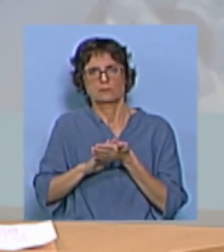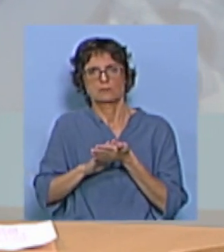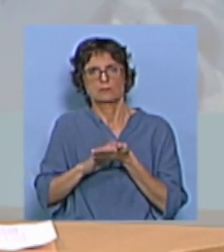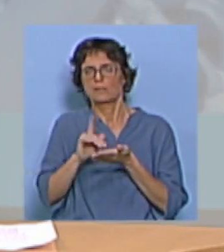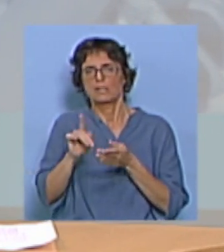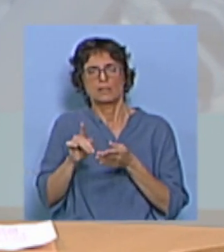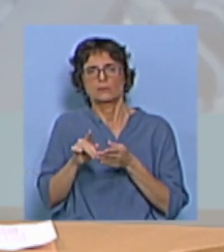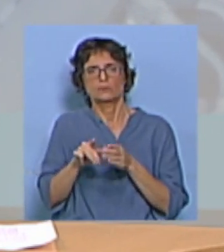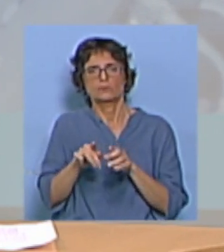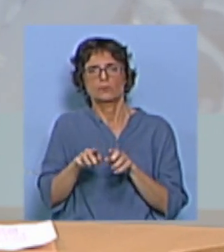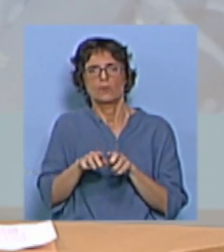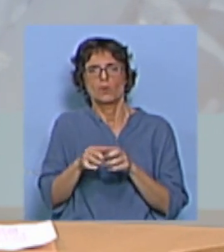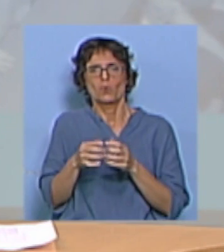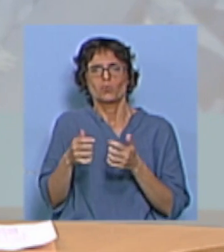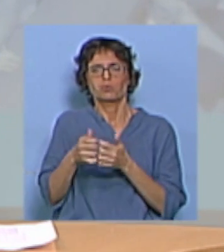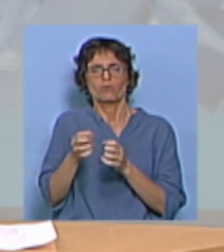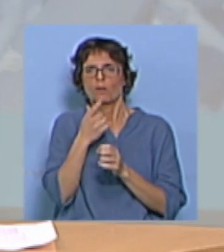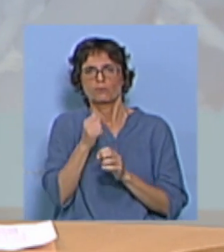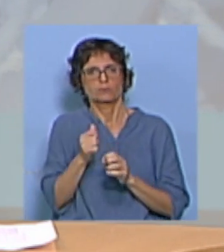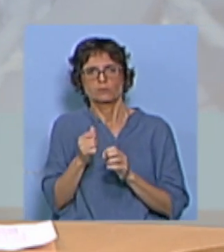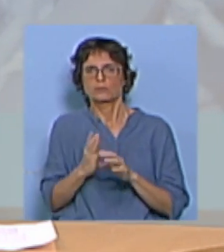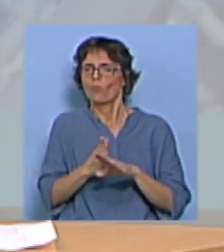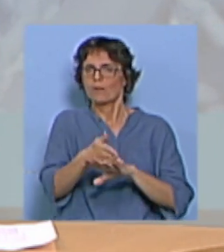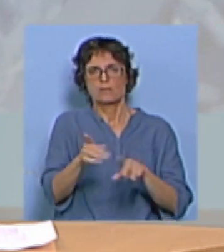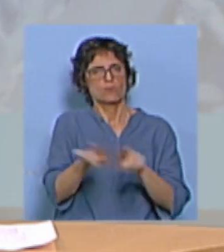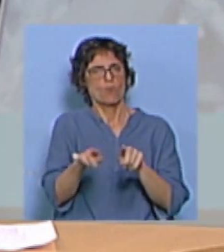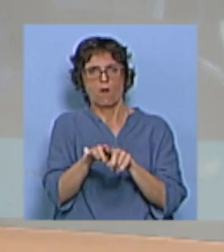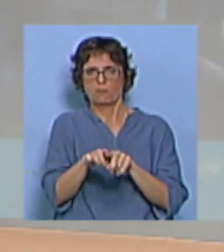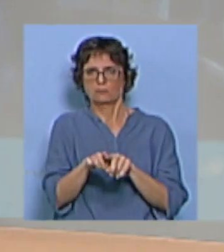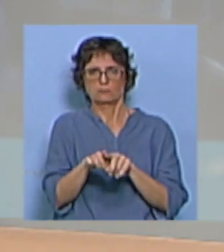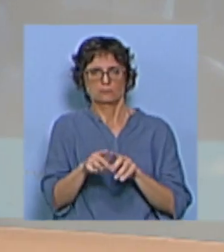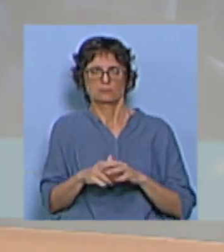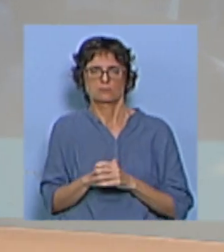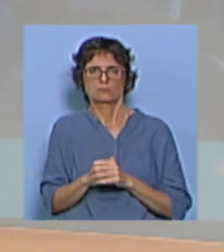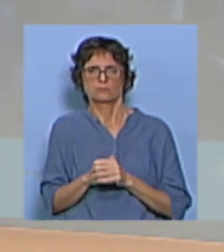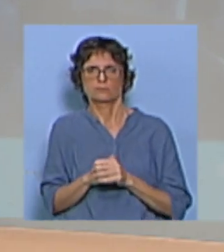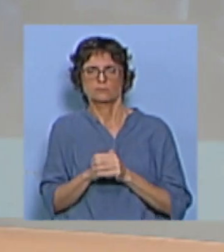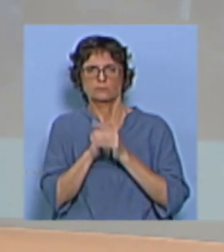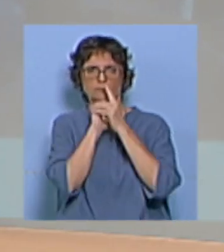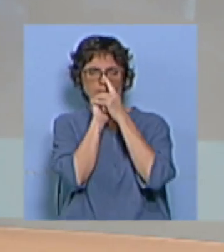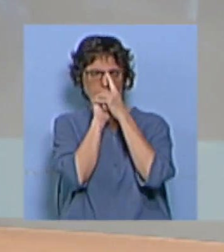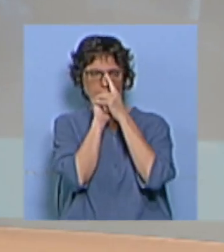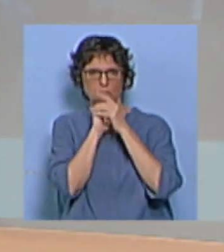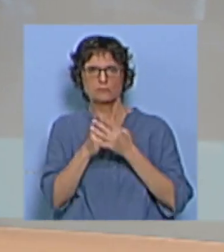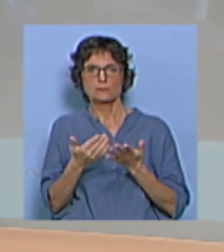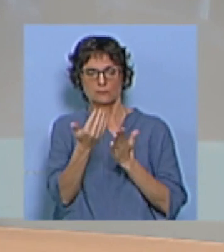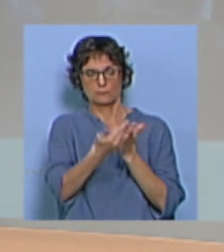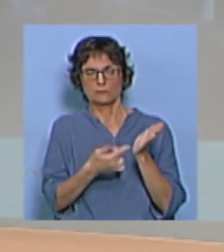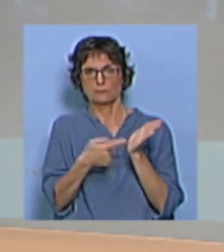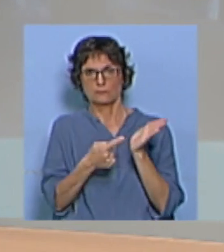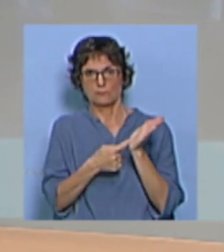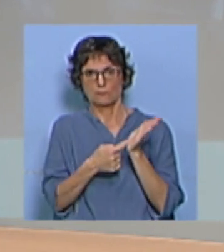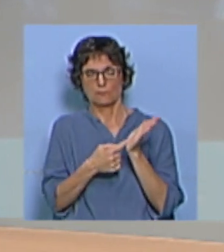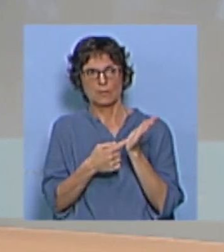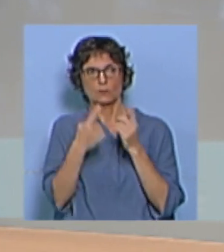de que tipo for. Portanto, todos têm que ter esse mesmo acesso. Este é um documento que está publicado no site da Conferência Episcopal